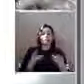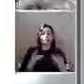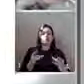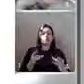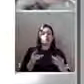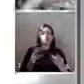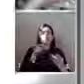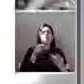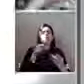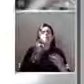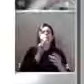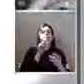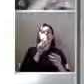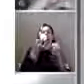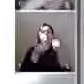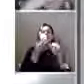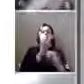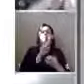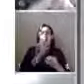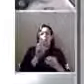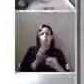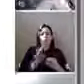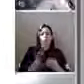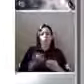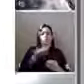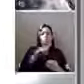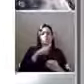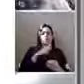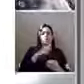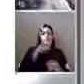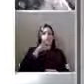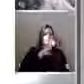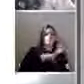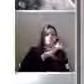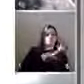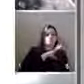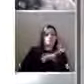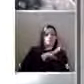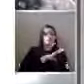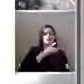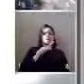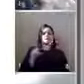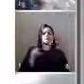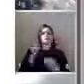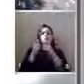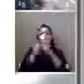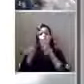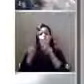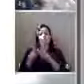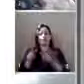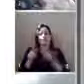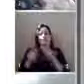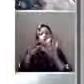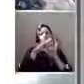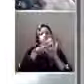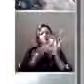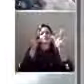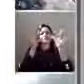8 informações do segmento, a entrada em português, a informação gramatical, já com